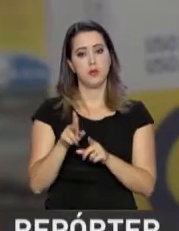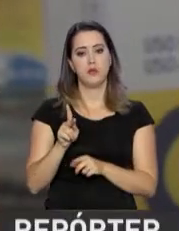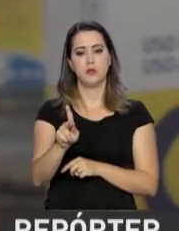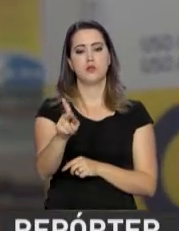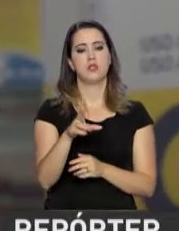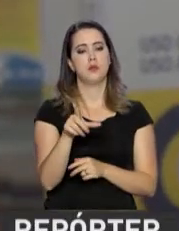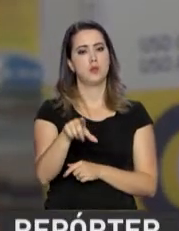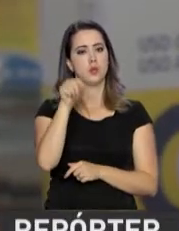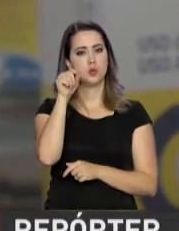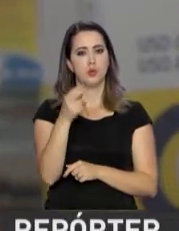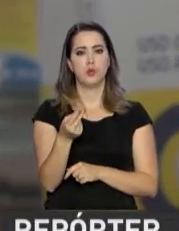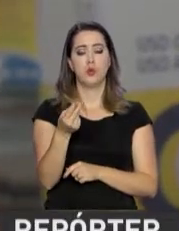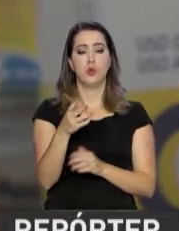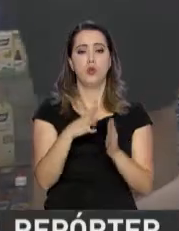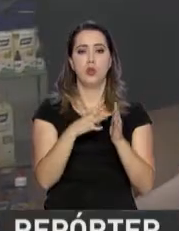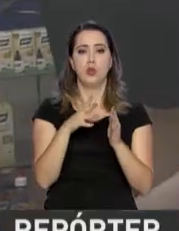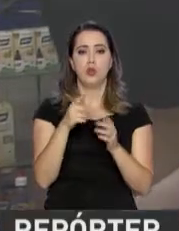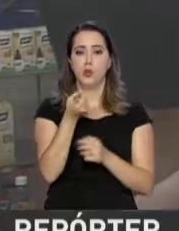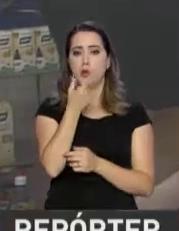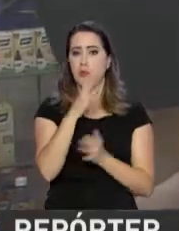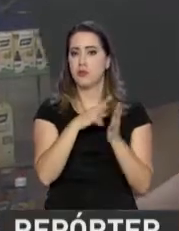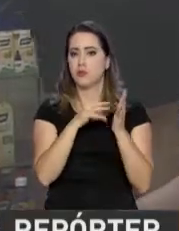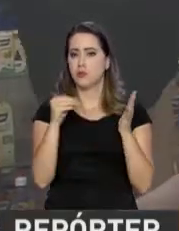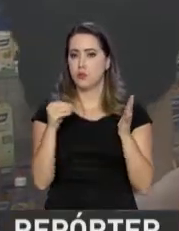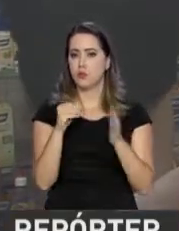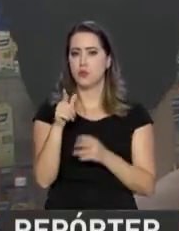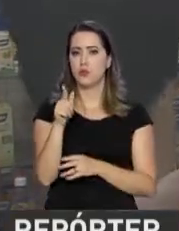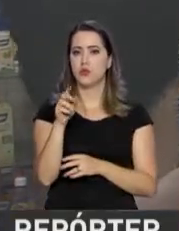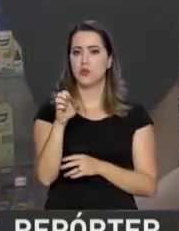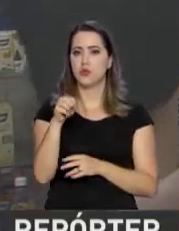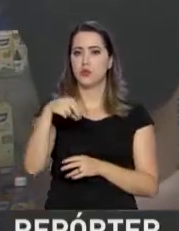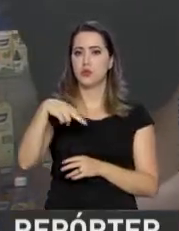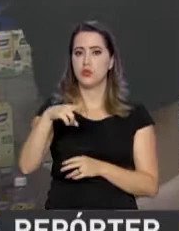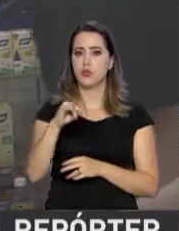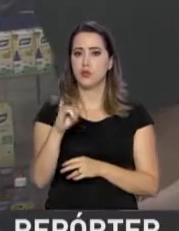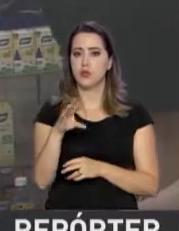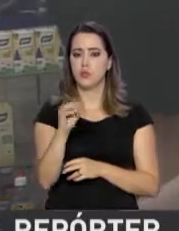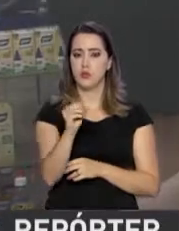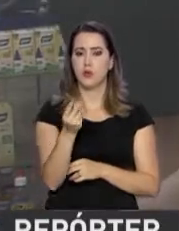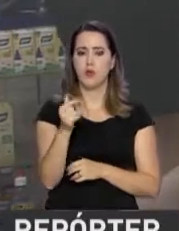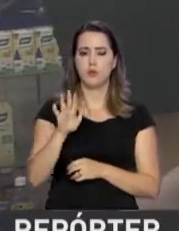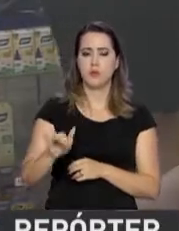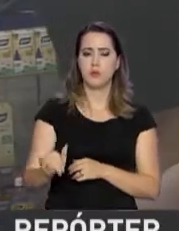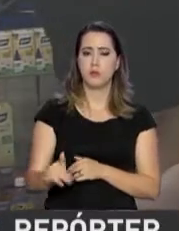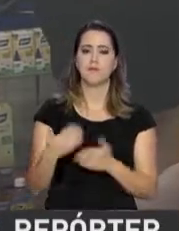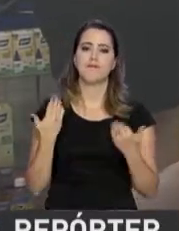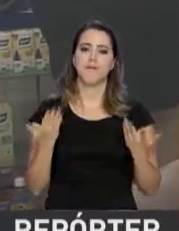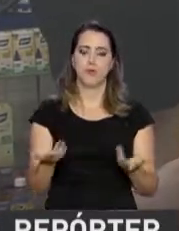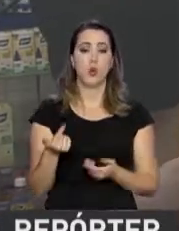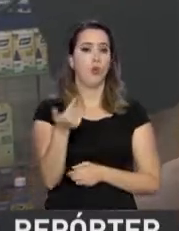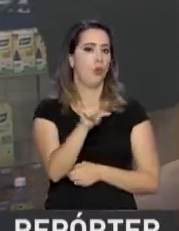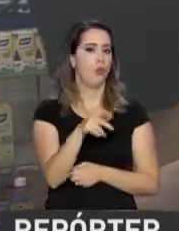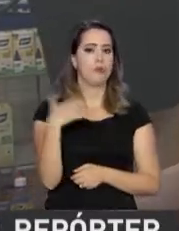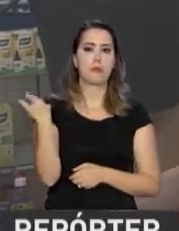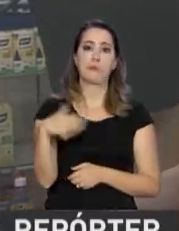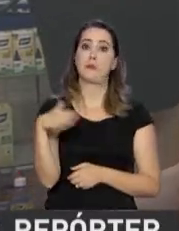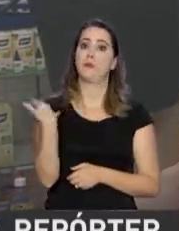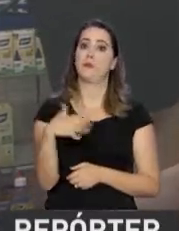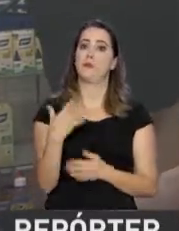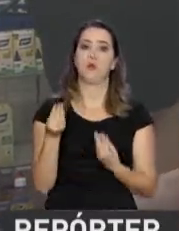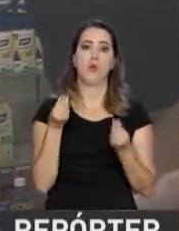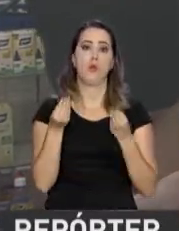sempre escolhe o remédio genérico é mais barato né não mexe muito com o bolso do outro não é muito caro